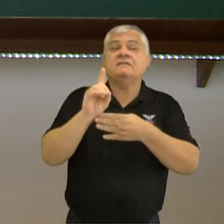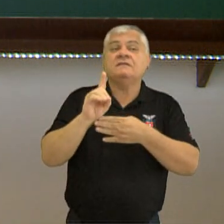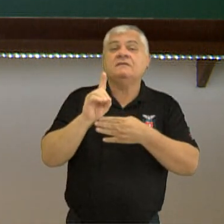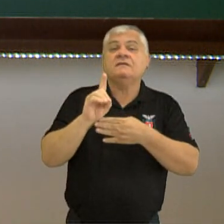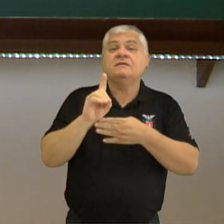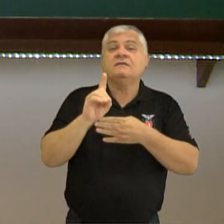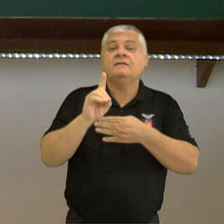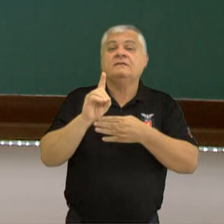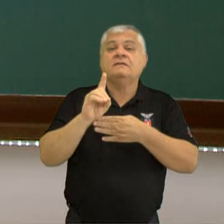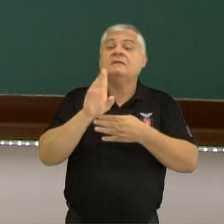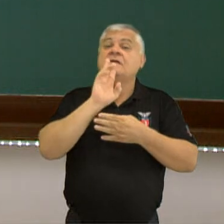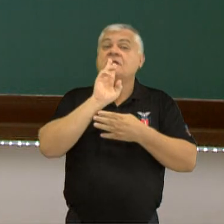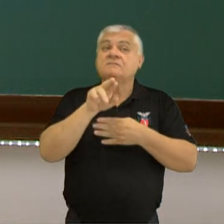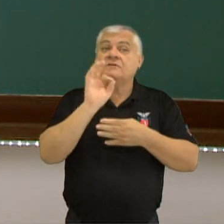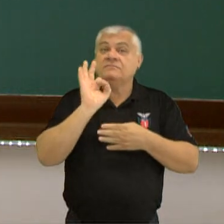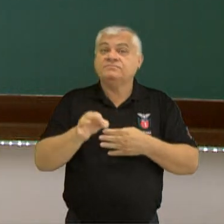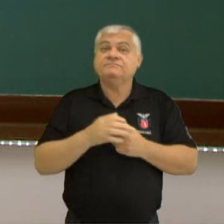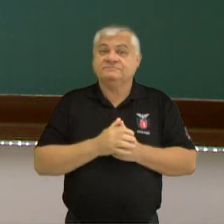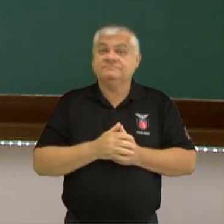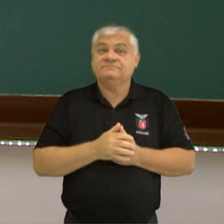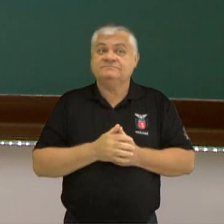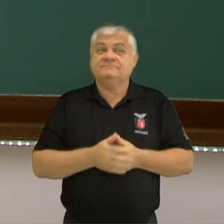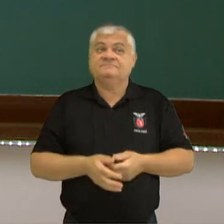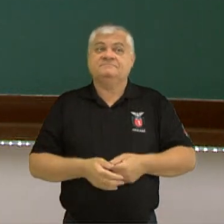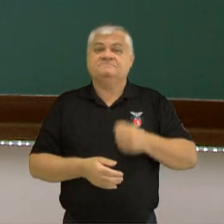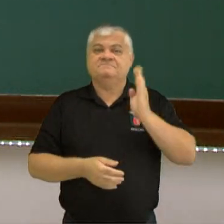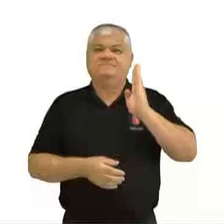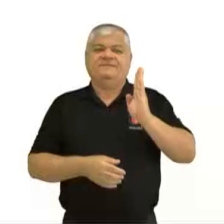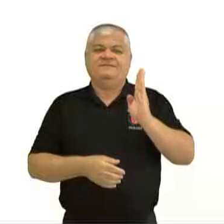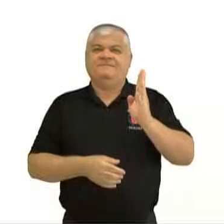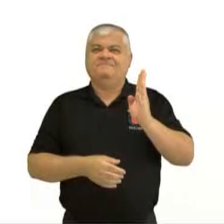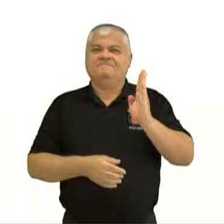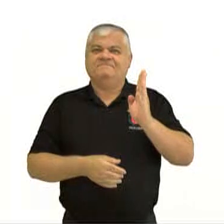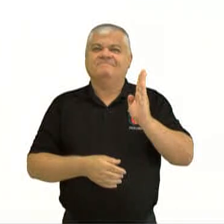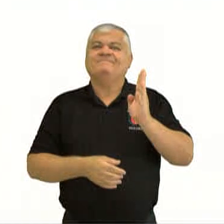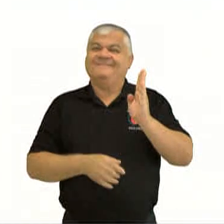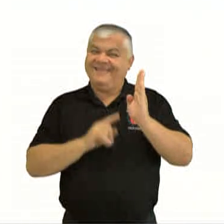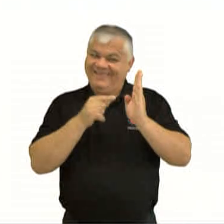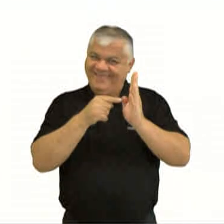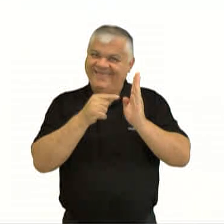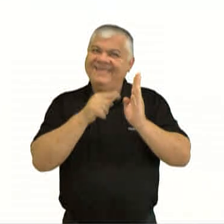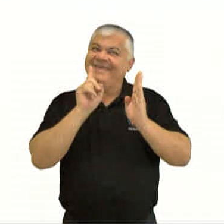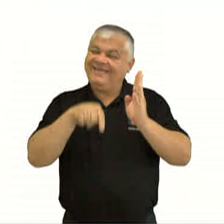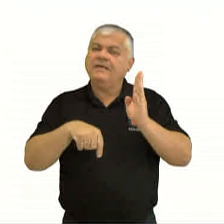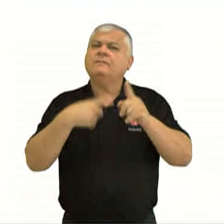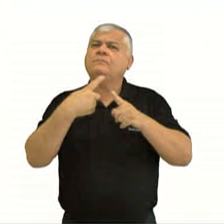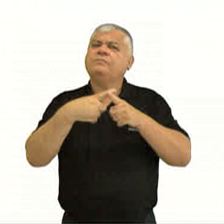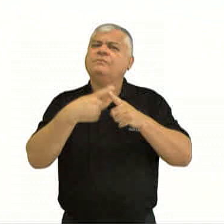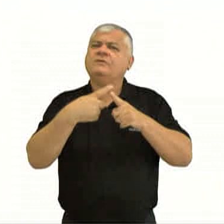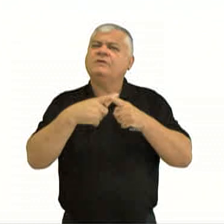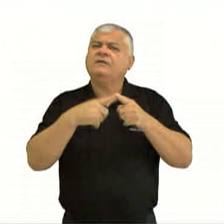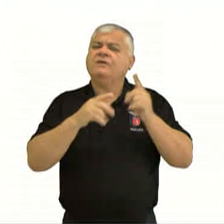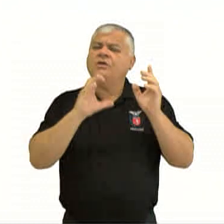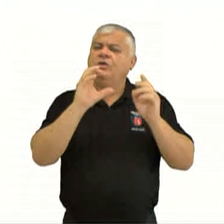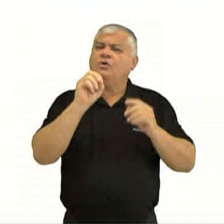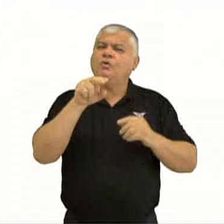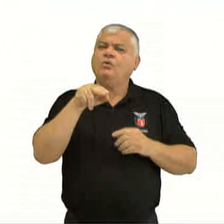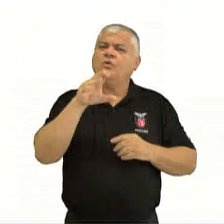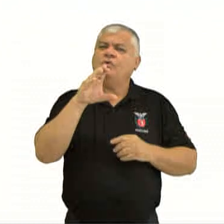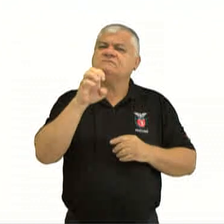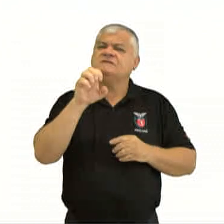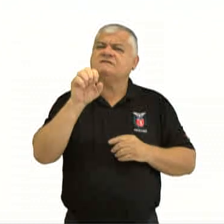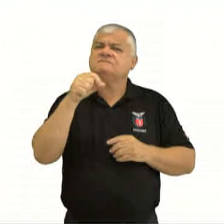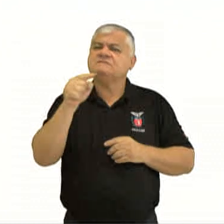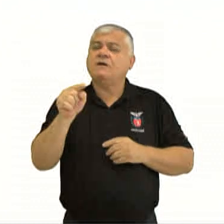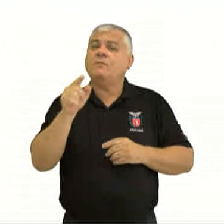Tan, tan, tan, tan, tan, tan. Concessão. Por que concessão? Porque, embora